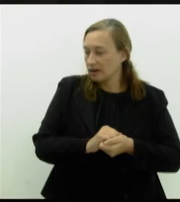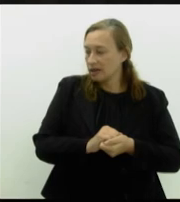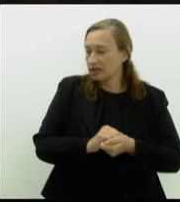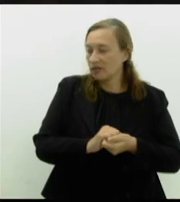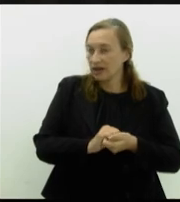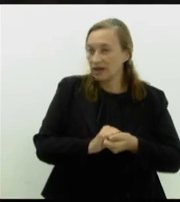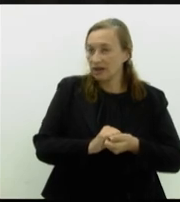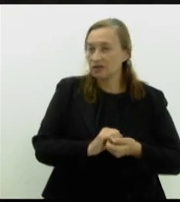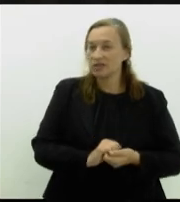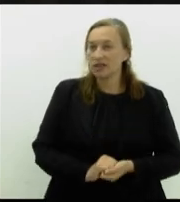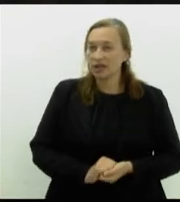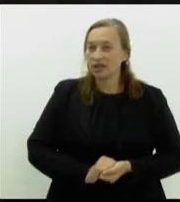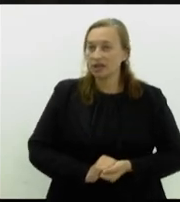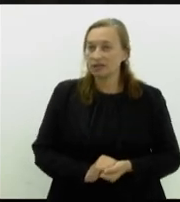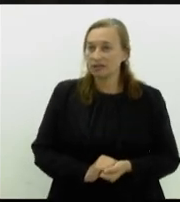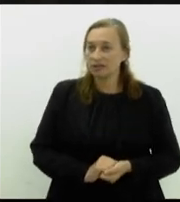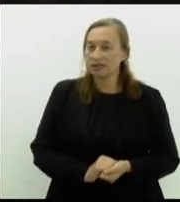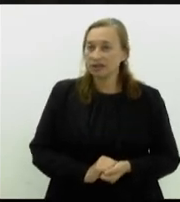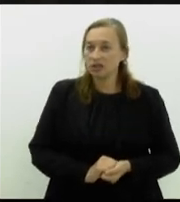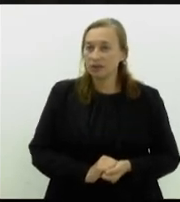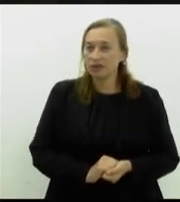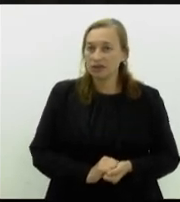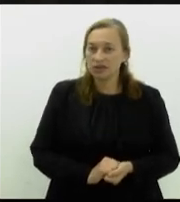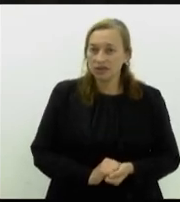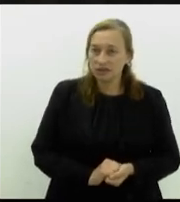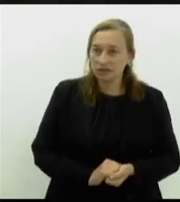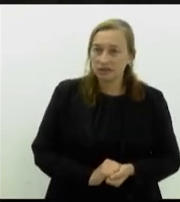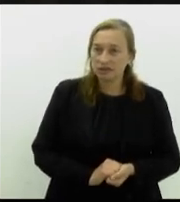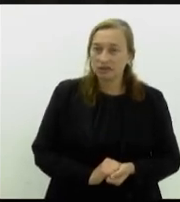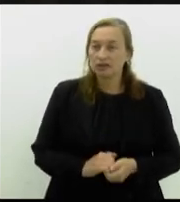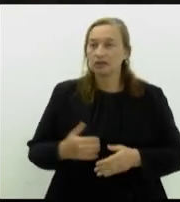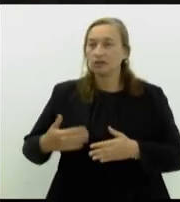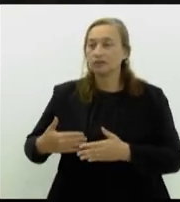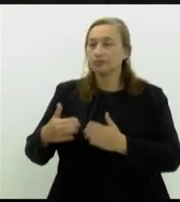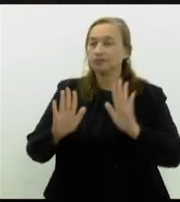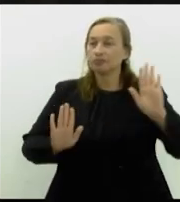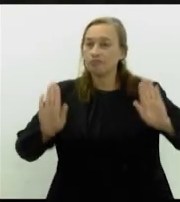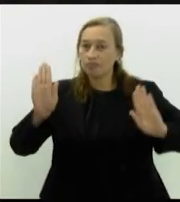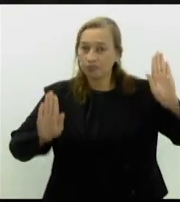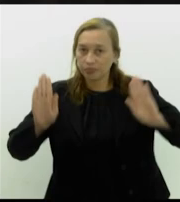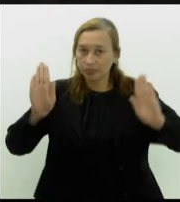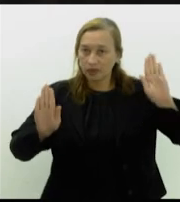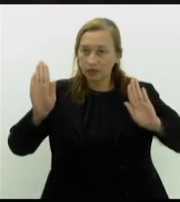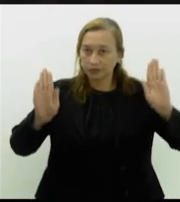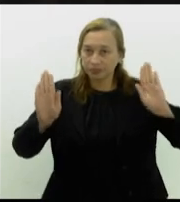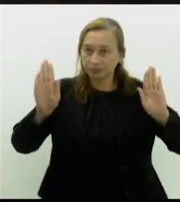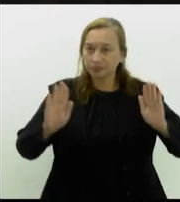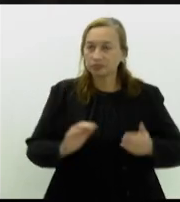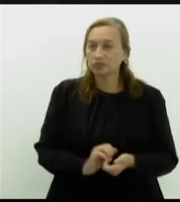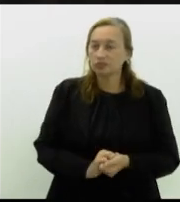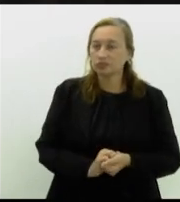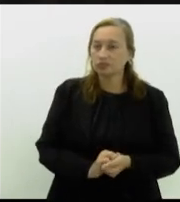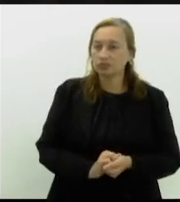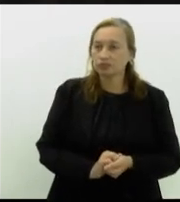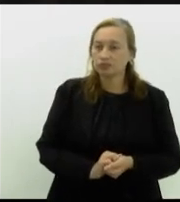gestor, e as morosidades dos processos licitatórios. Aí, ano por